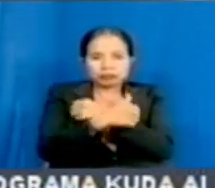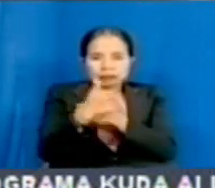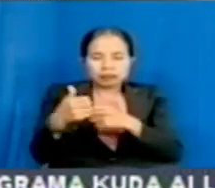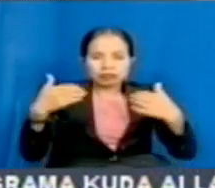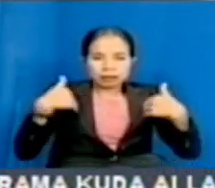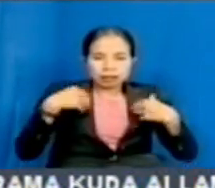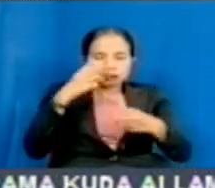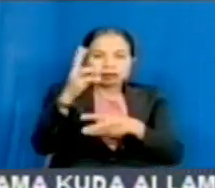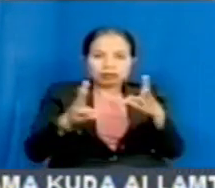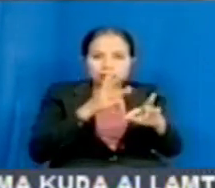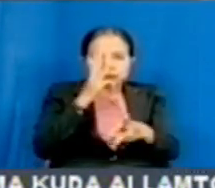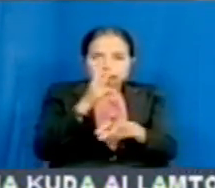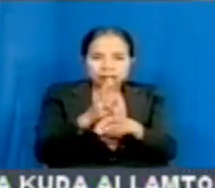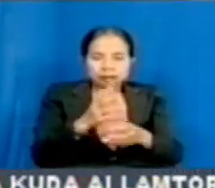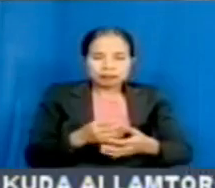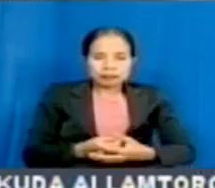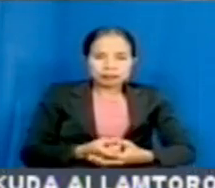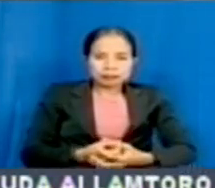mundo.